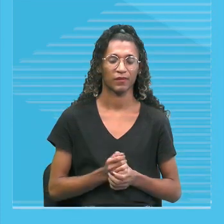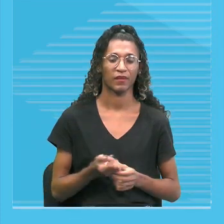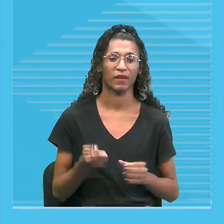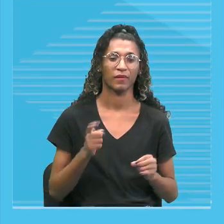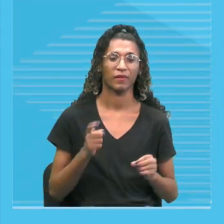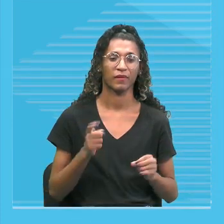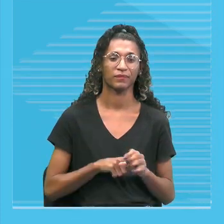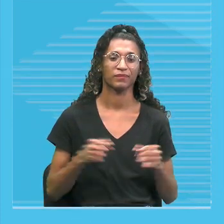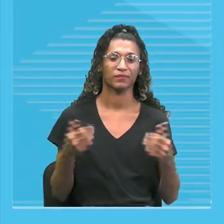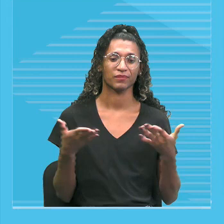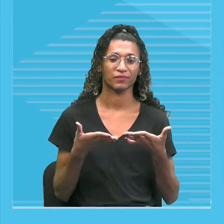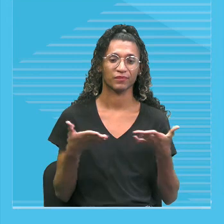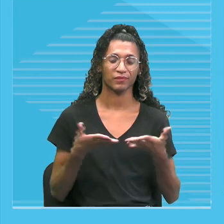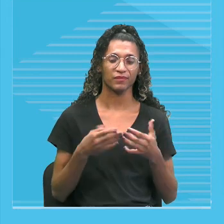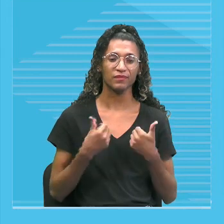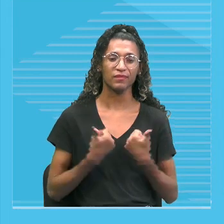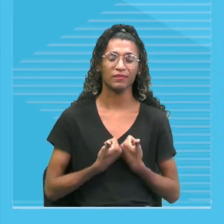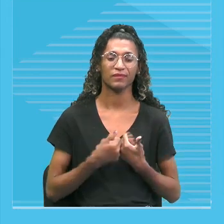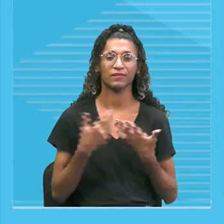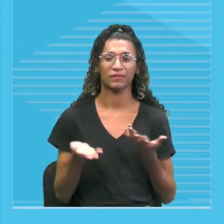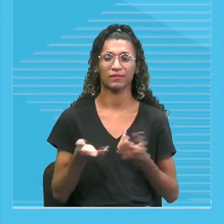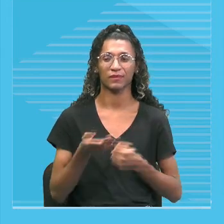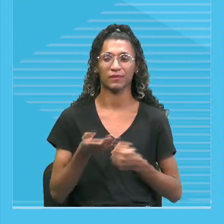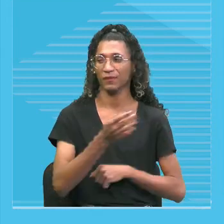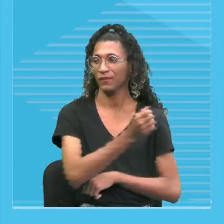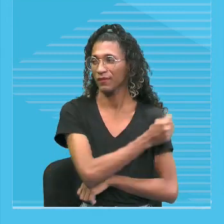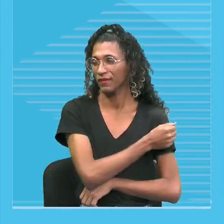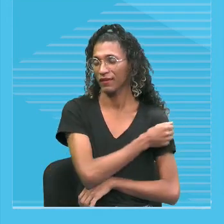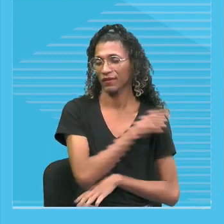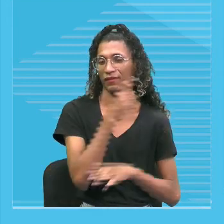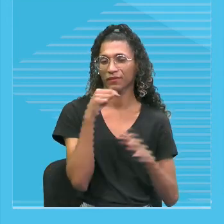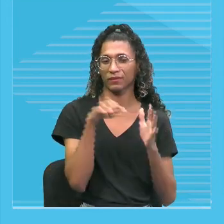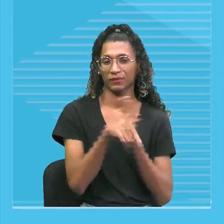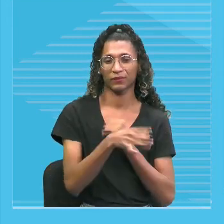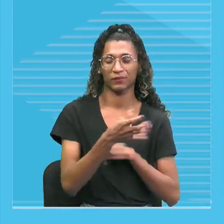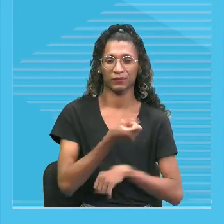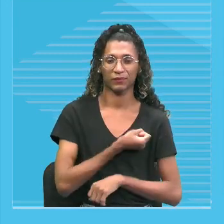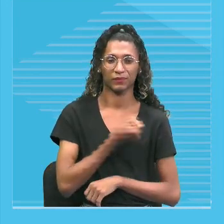Ok e aqui pessoal na quinta questão